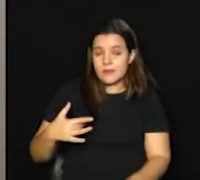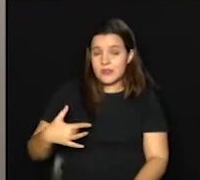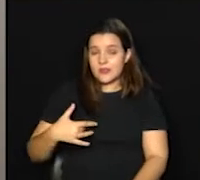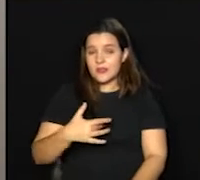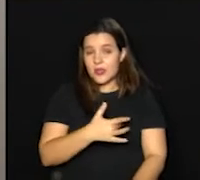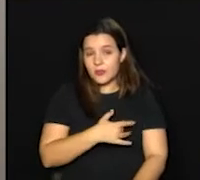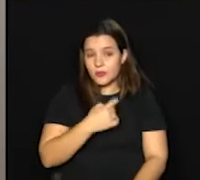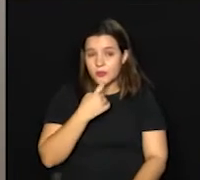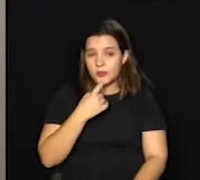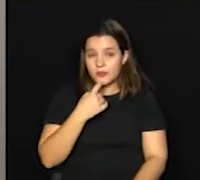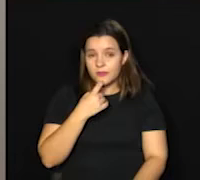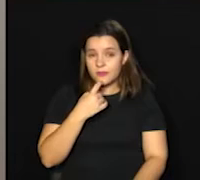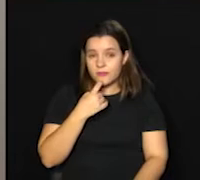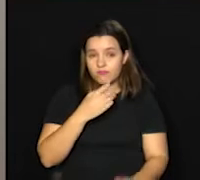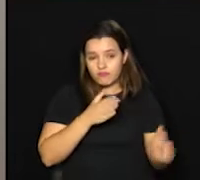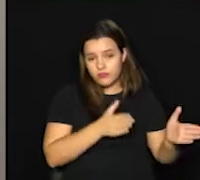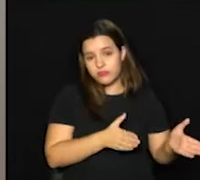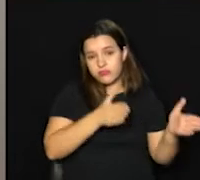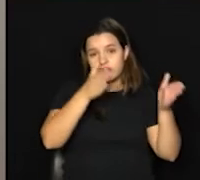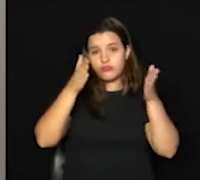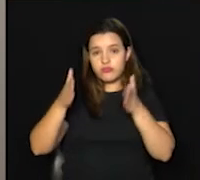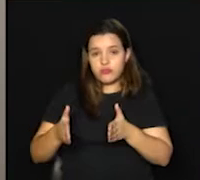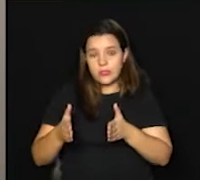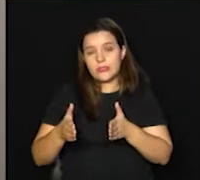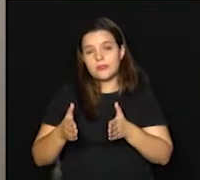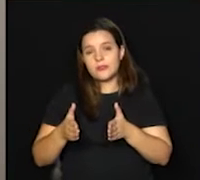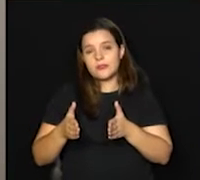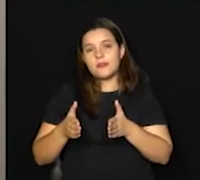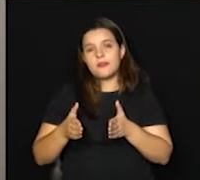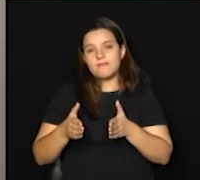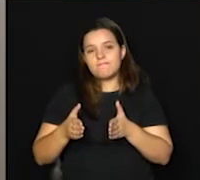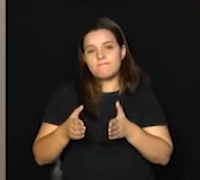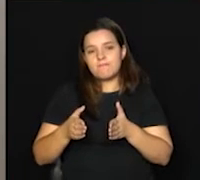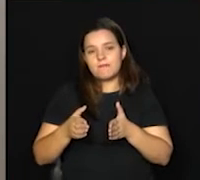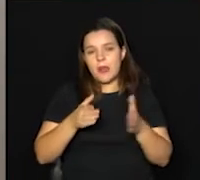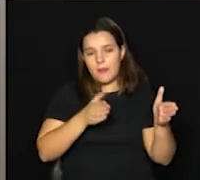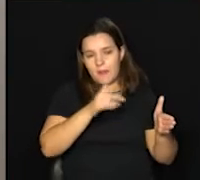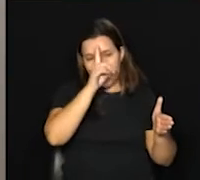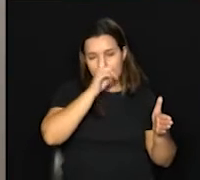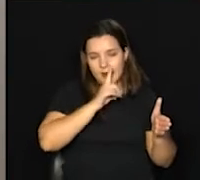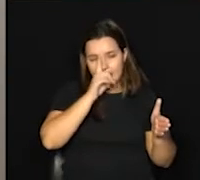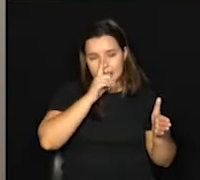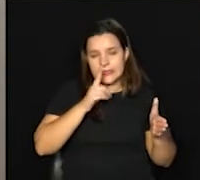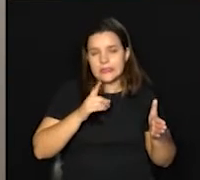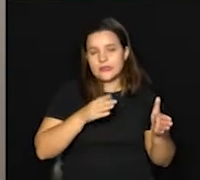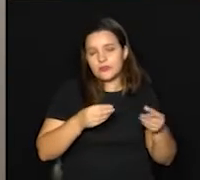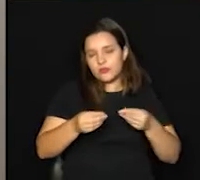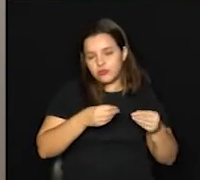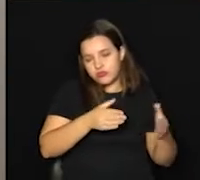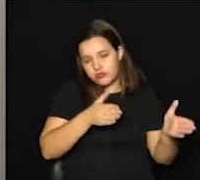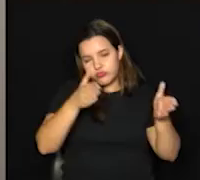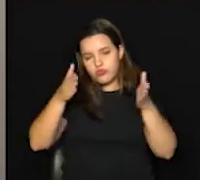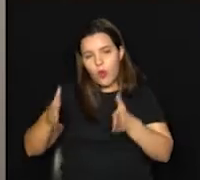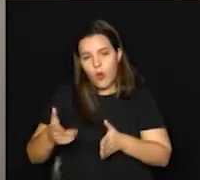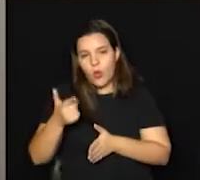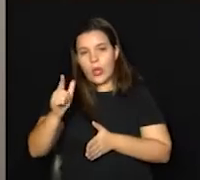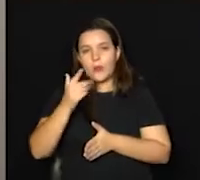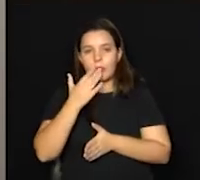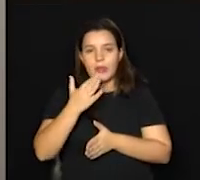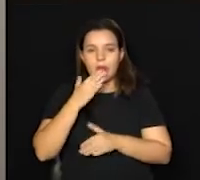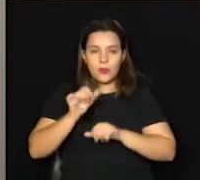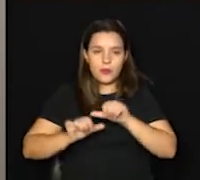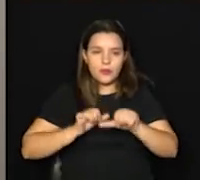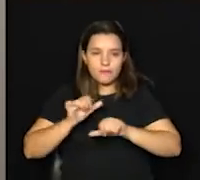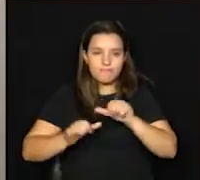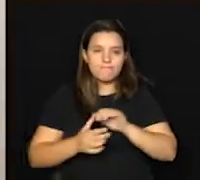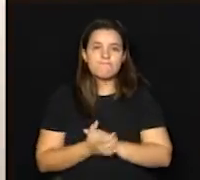Campinas, para a fase amarela, né, onde a gente poderia ter uma flexibilidade ainda maior